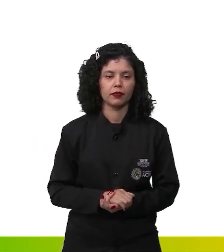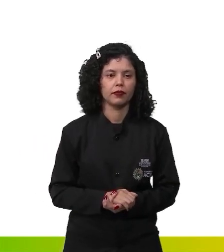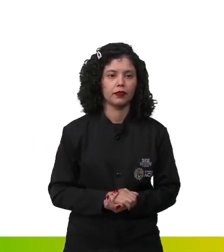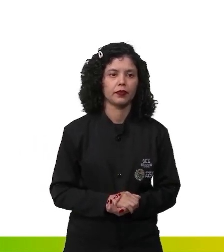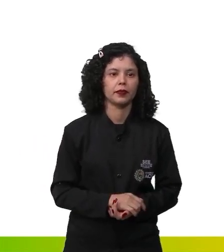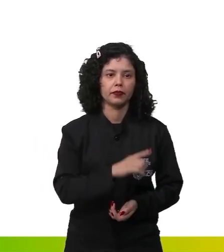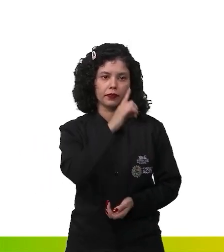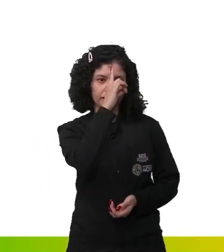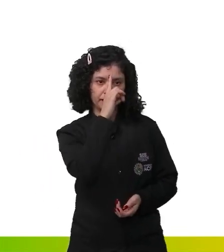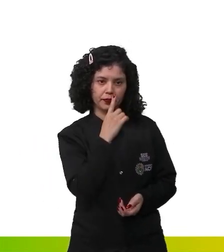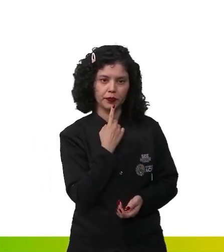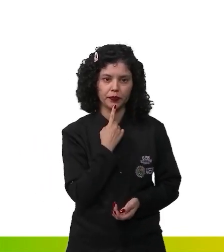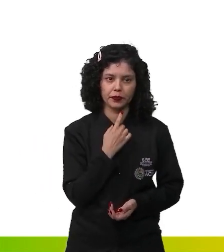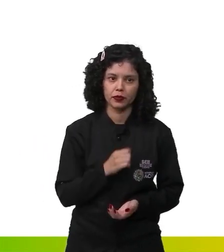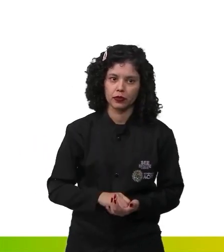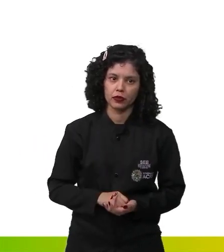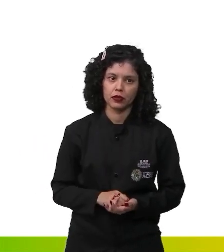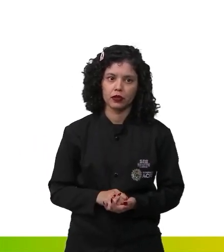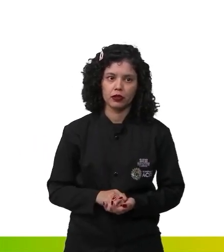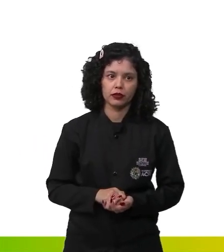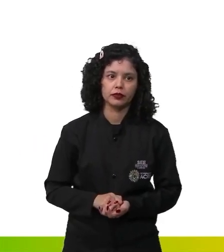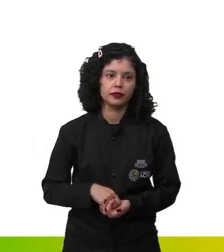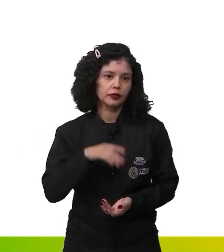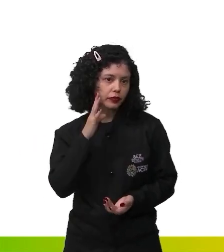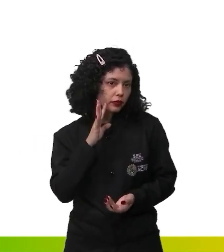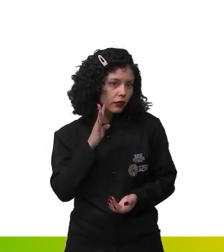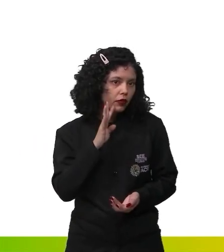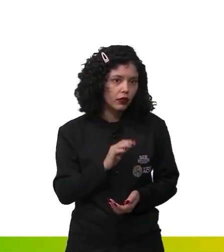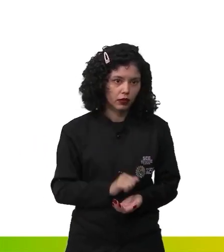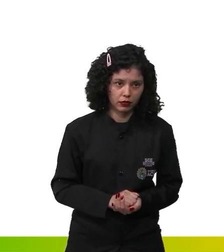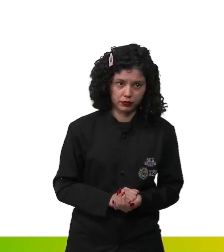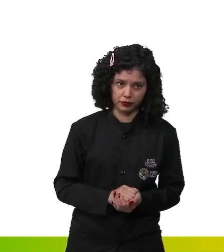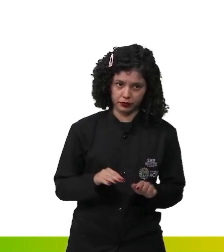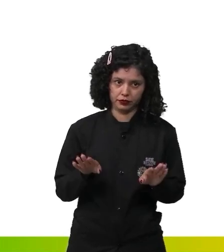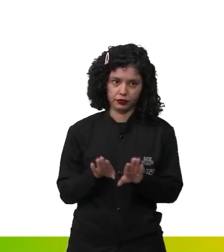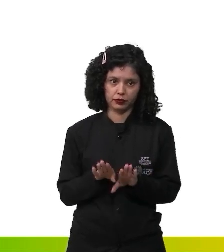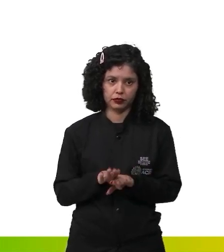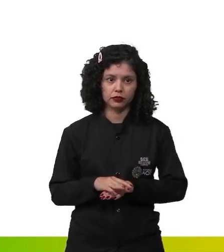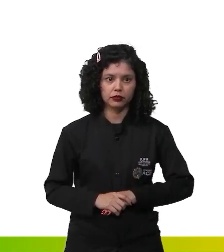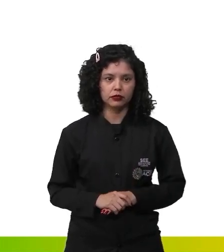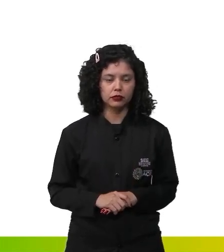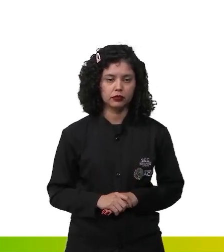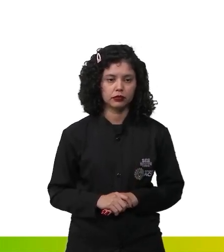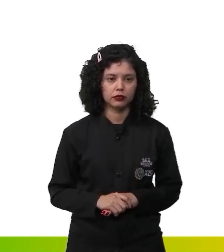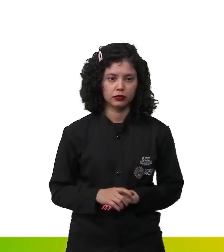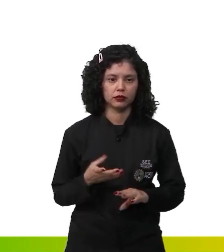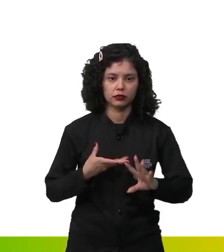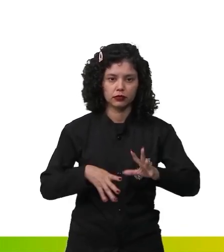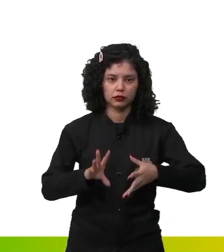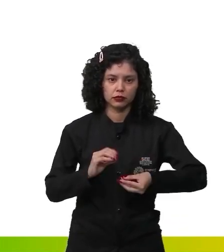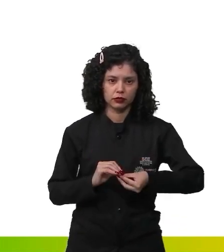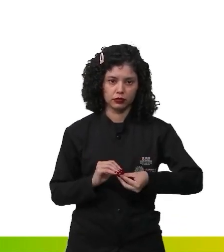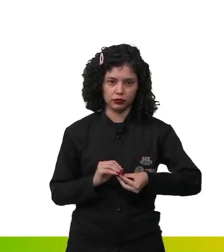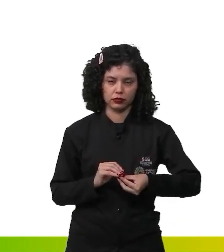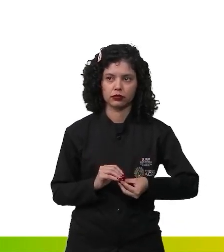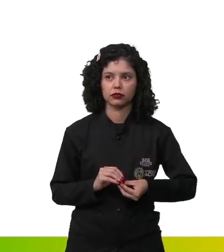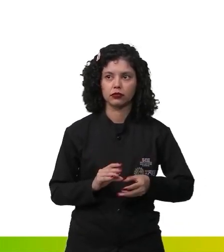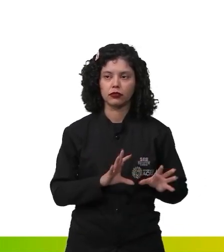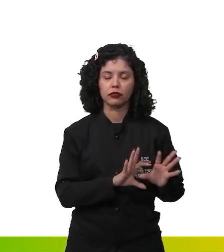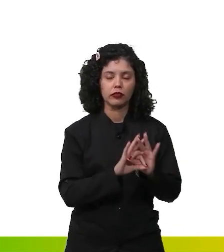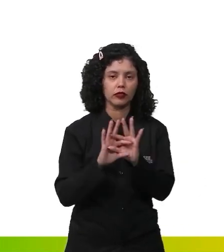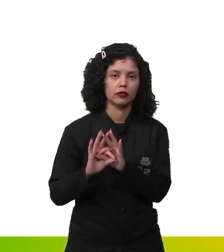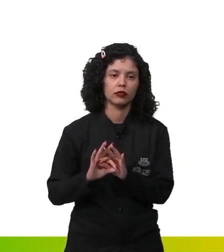uma imagem, que eu acho uma imagem bastante significativa para resumir essa questão da